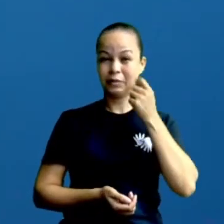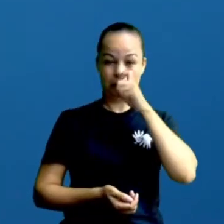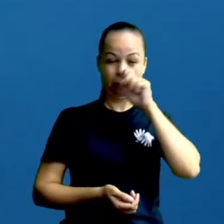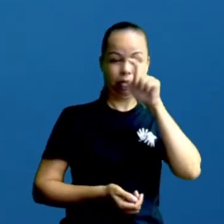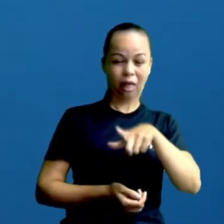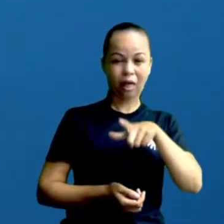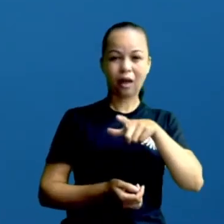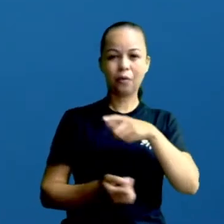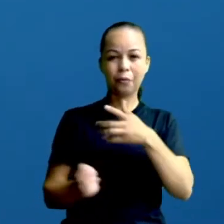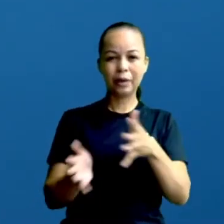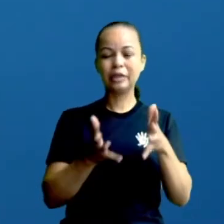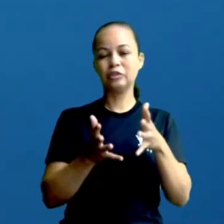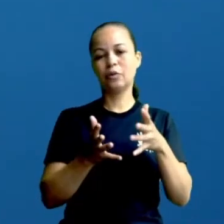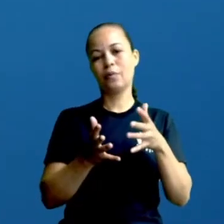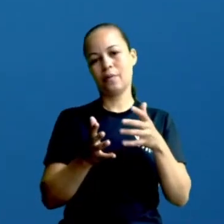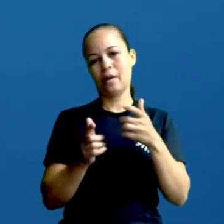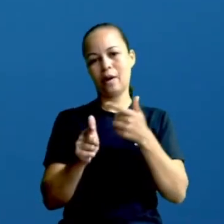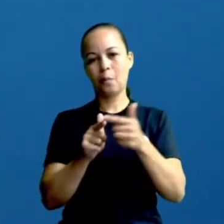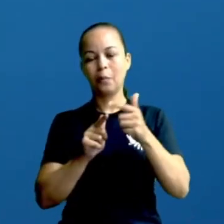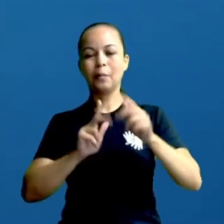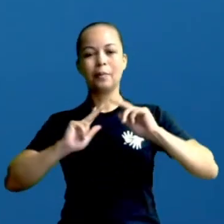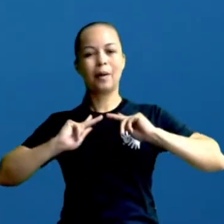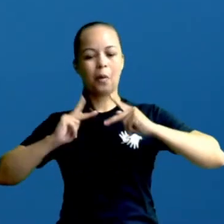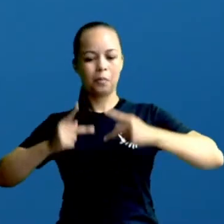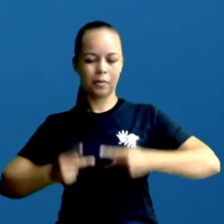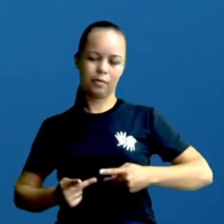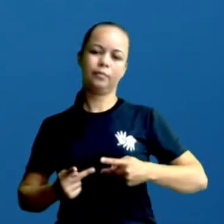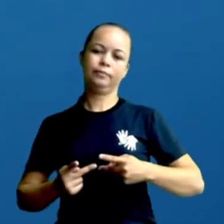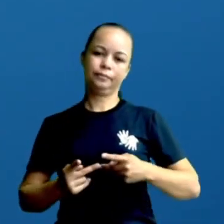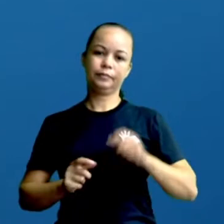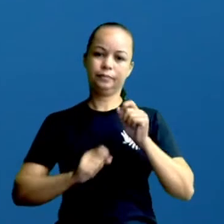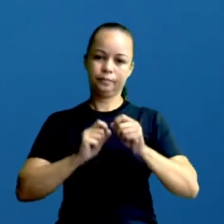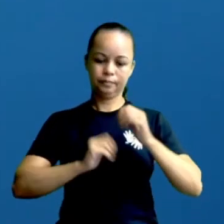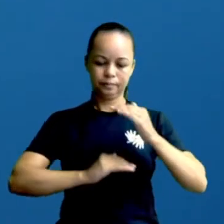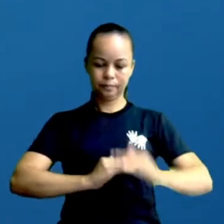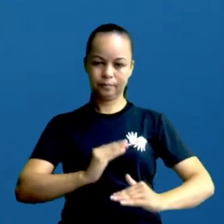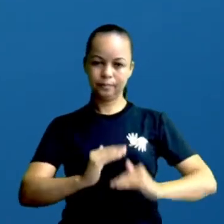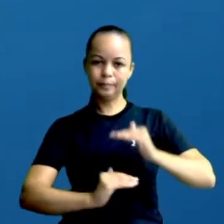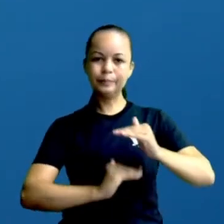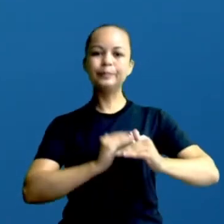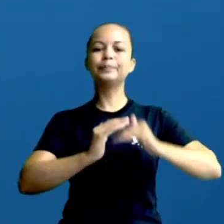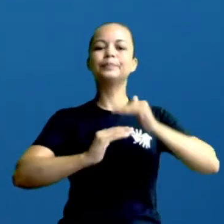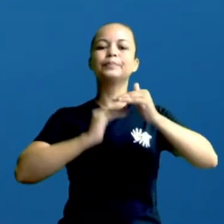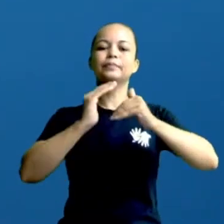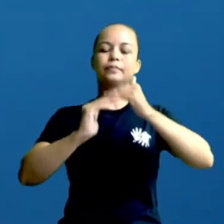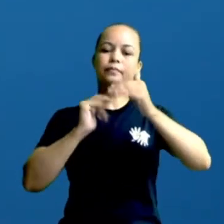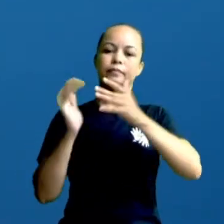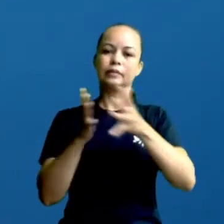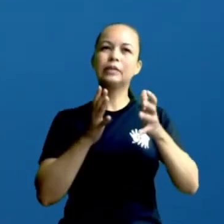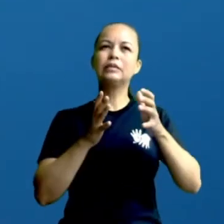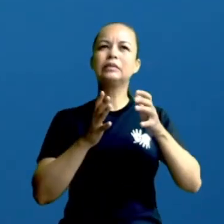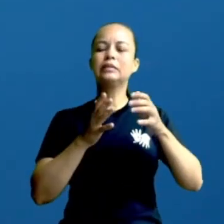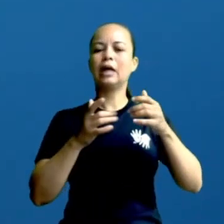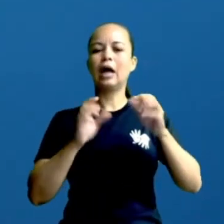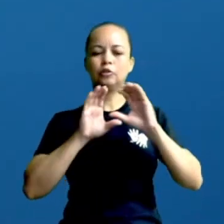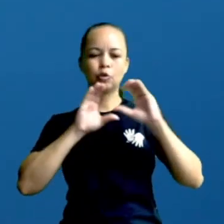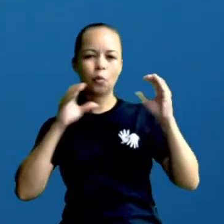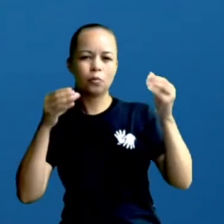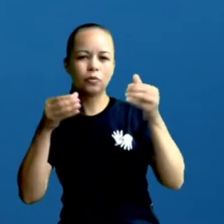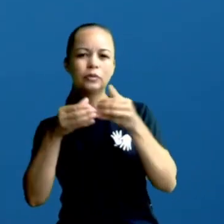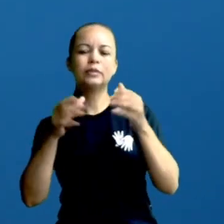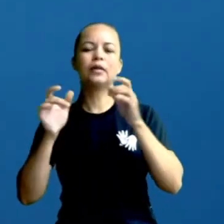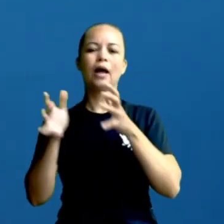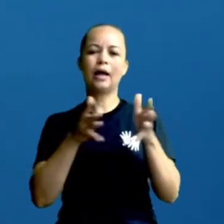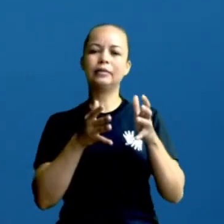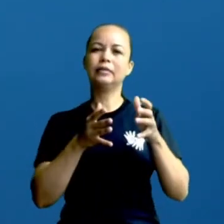ela é de uma intervenção humana, né? A questão do crescimento, né, das comunidades, com construção de